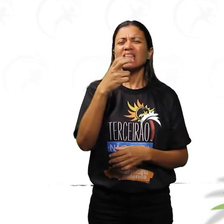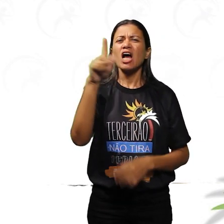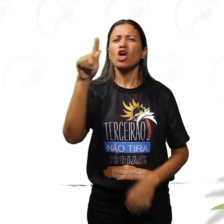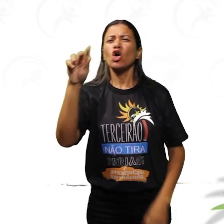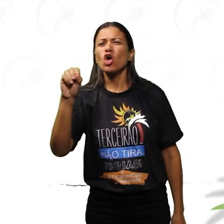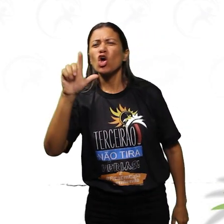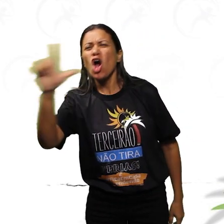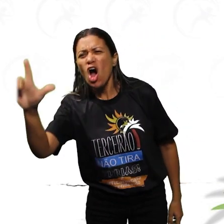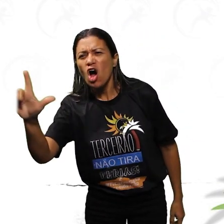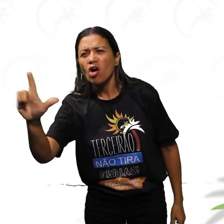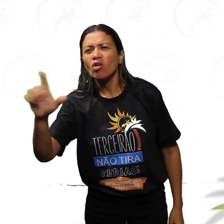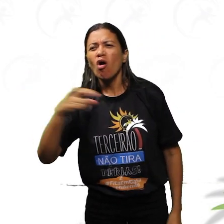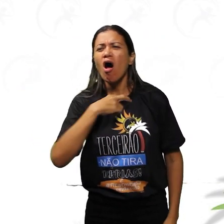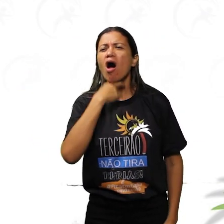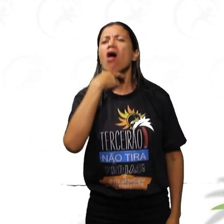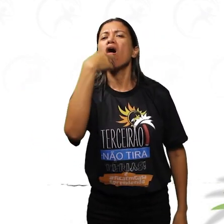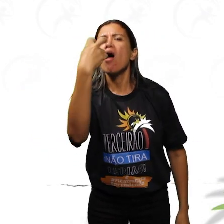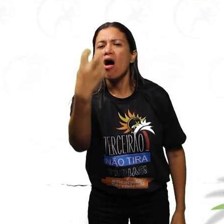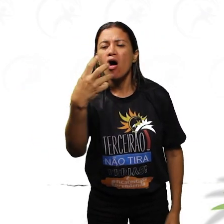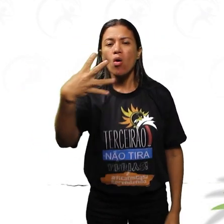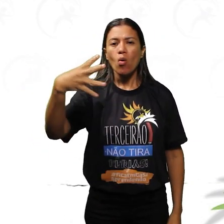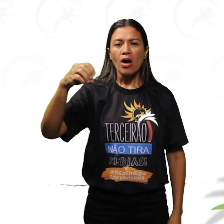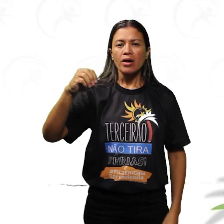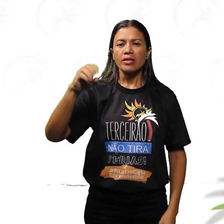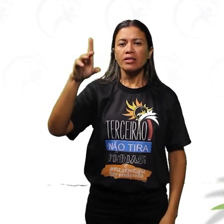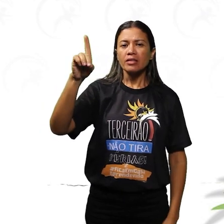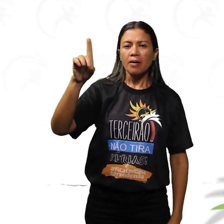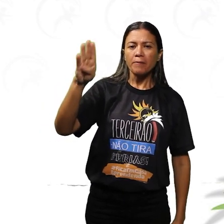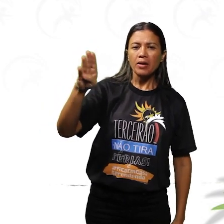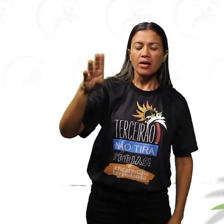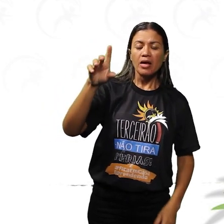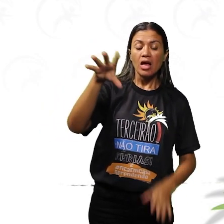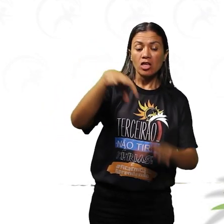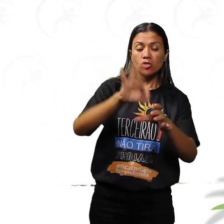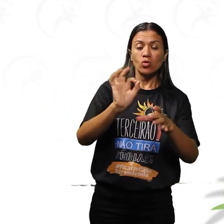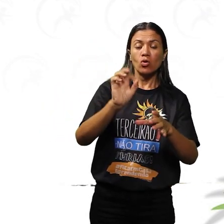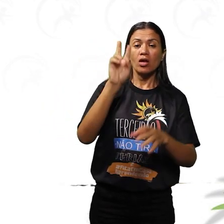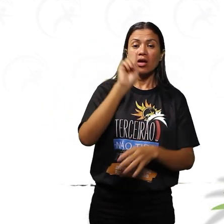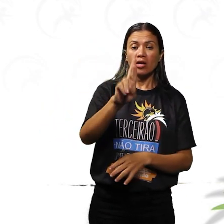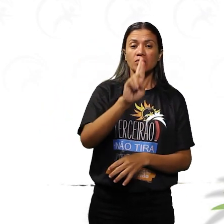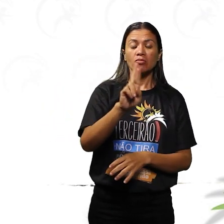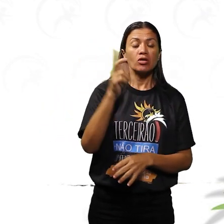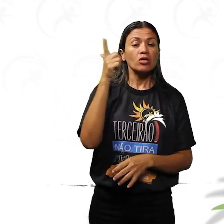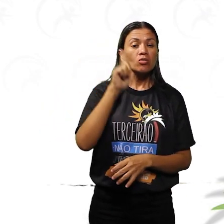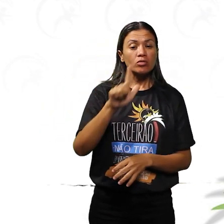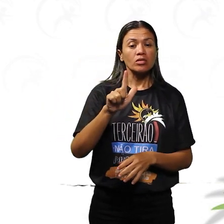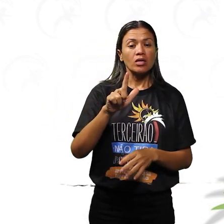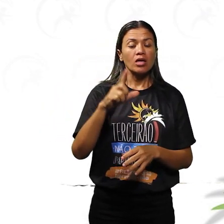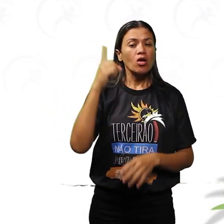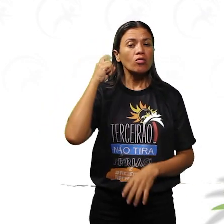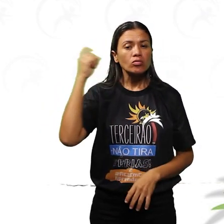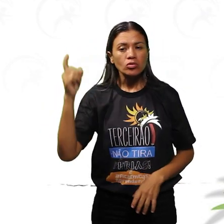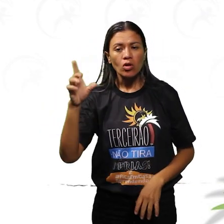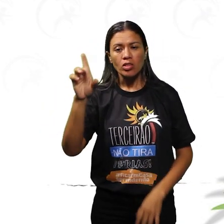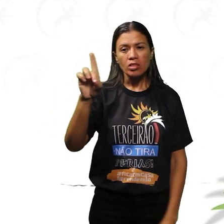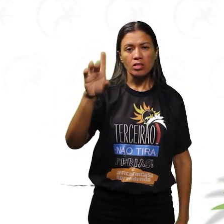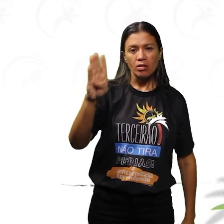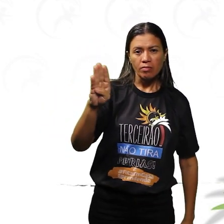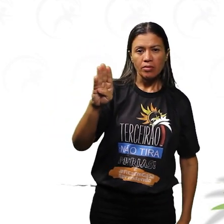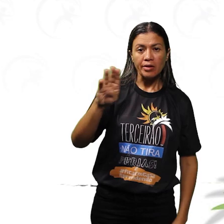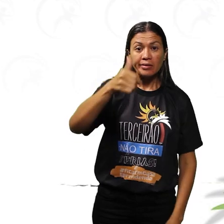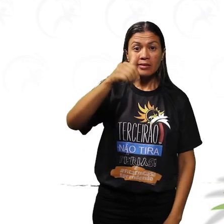com uma sonoridade de 40 decibéis. Assinale a alternativa que fornece a sonoridade em decibéis de